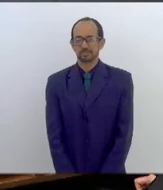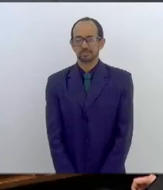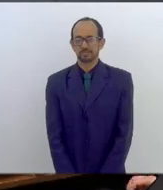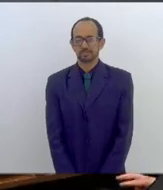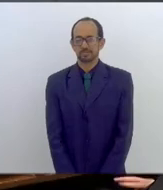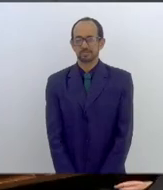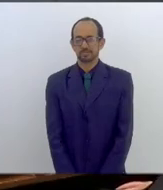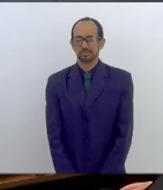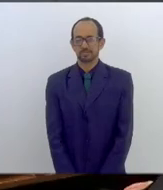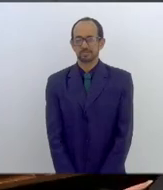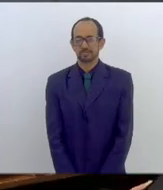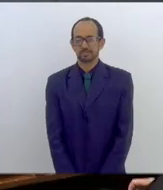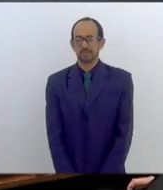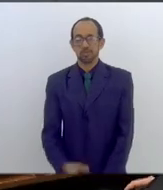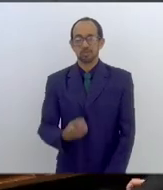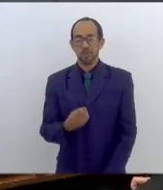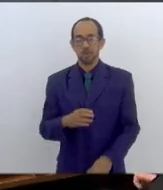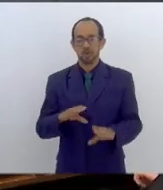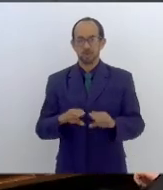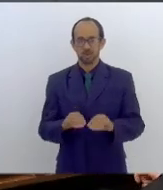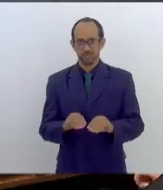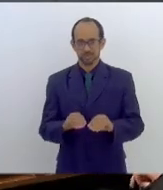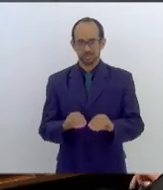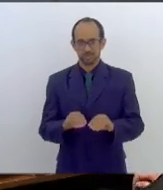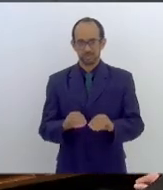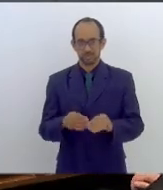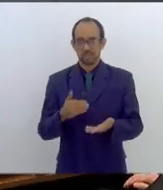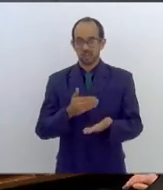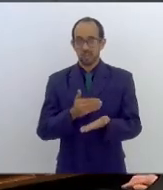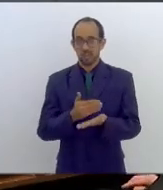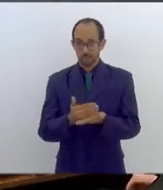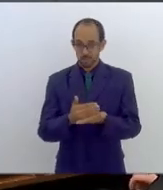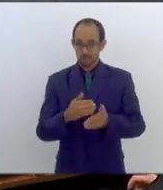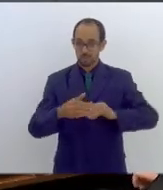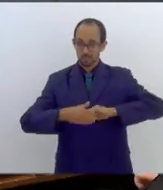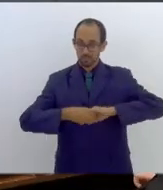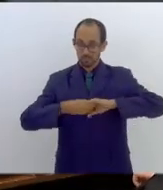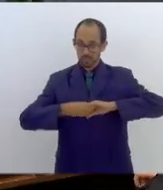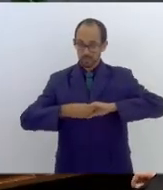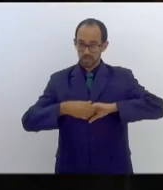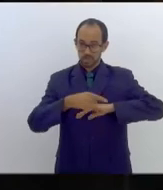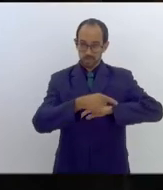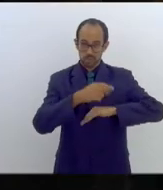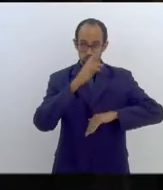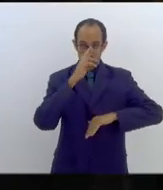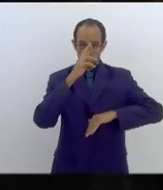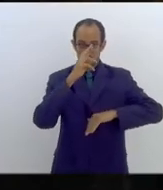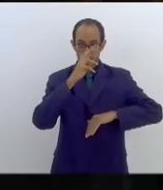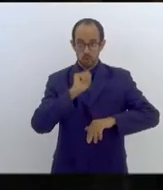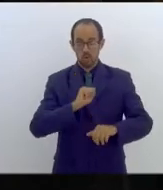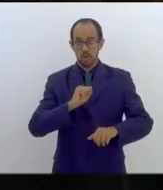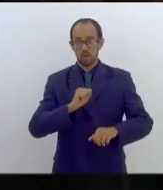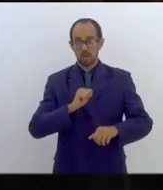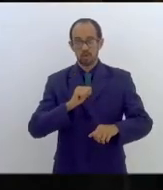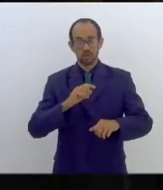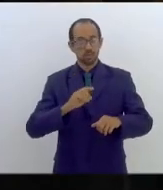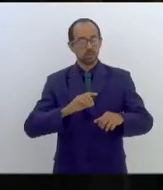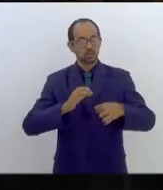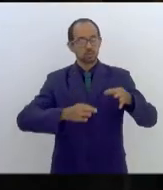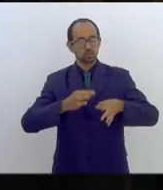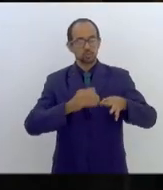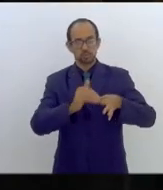boa noite começam saudando aqui Excelentíssimo Senhor Desembargador segundo